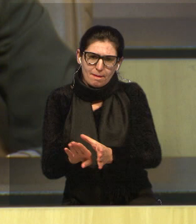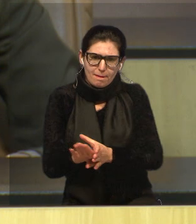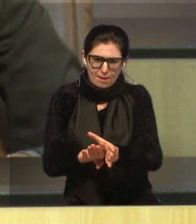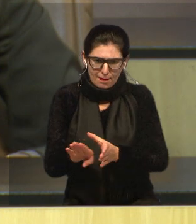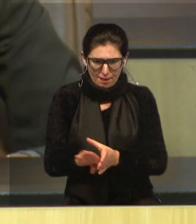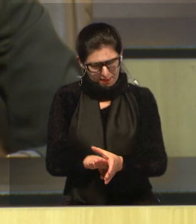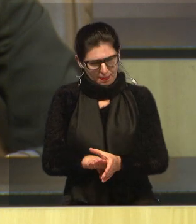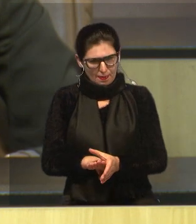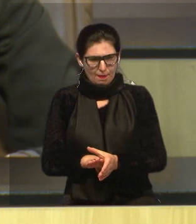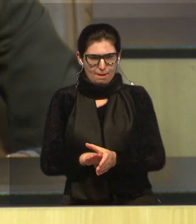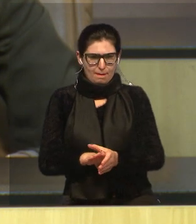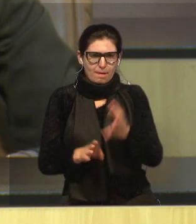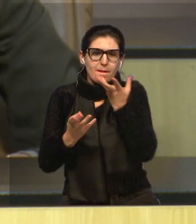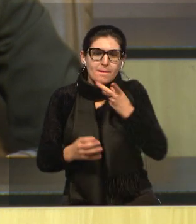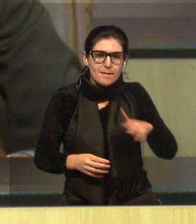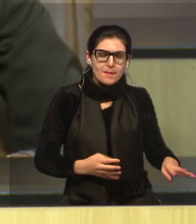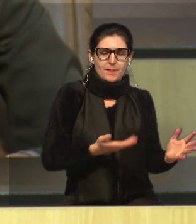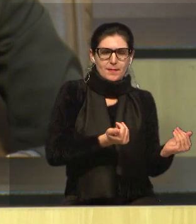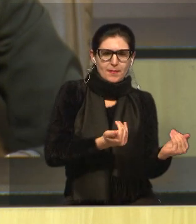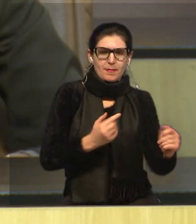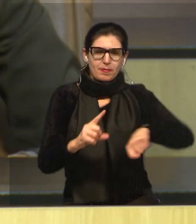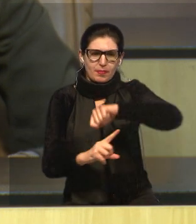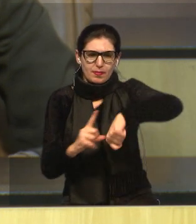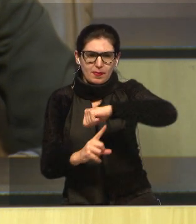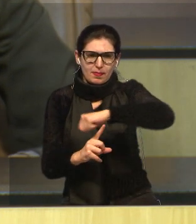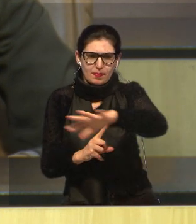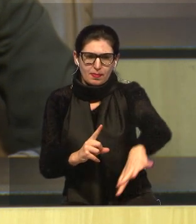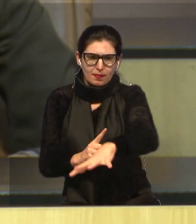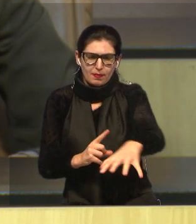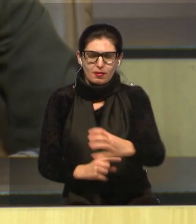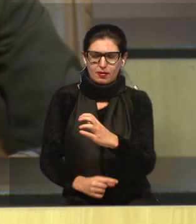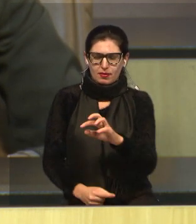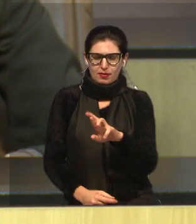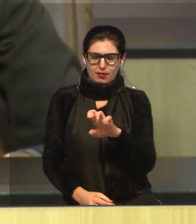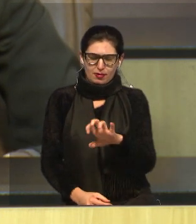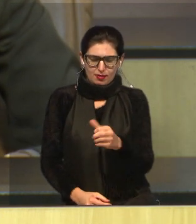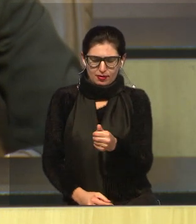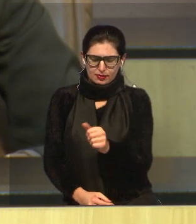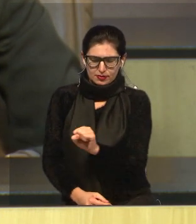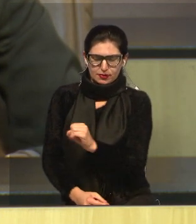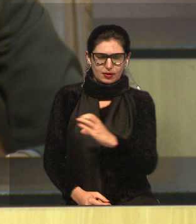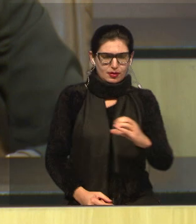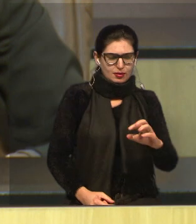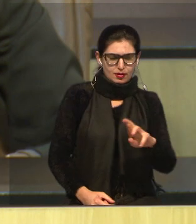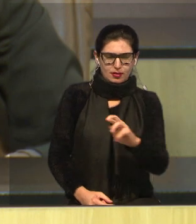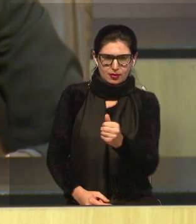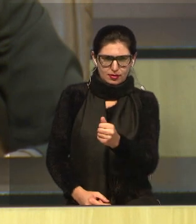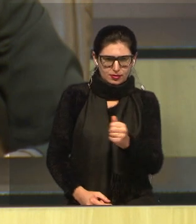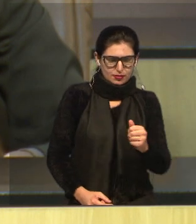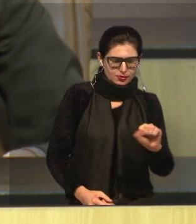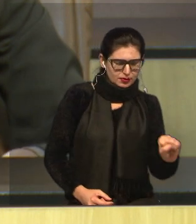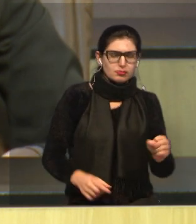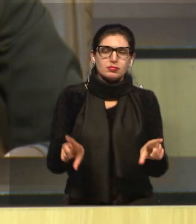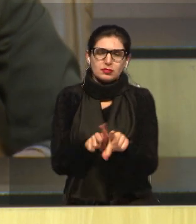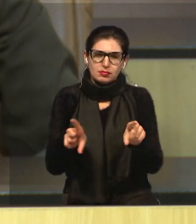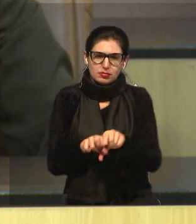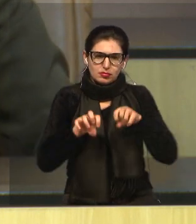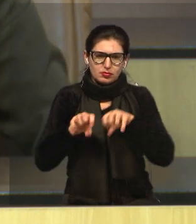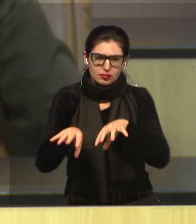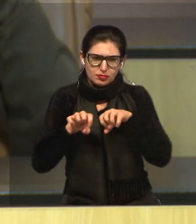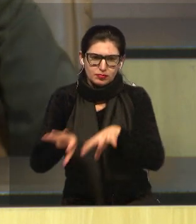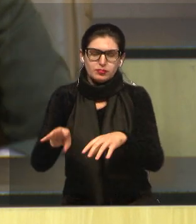secretarias de assistência social, através do CREAS e do CRAS, a Secretaria de Educação,